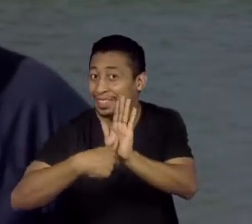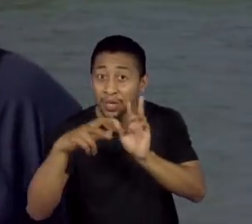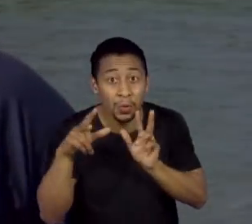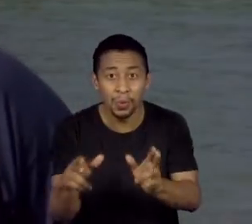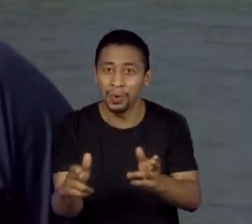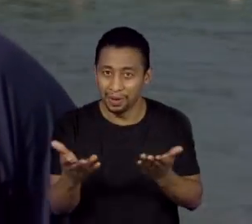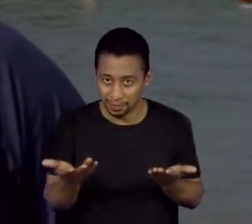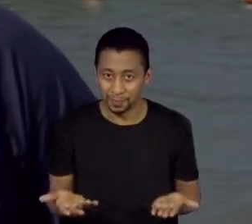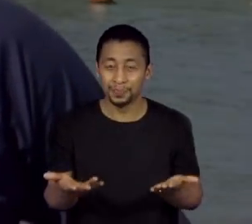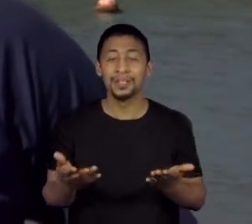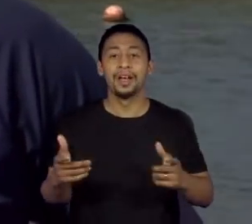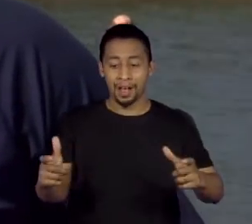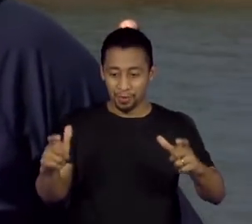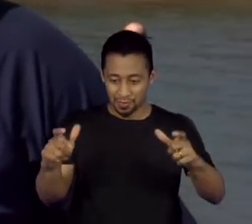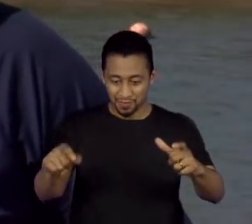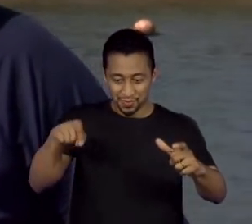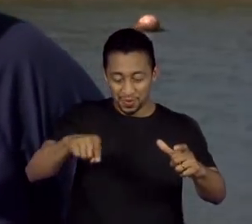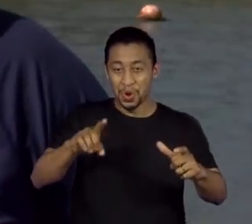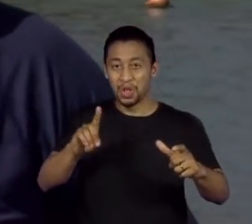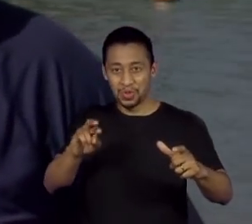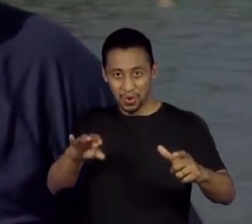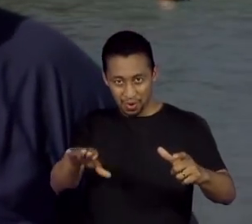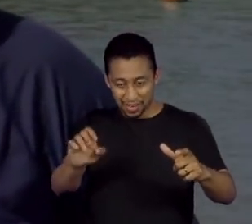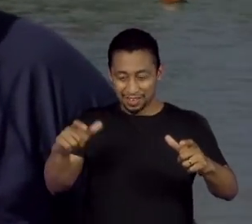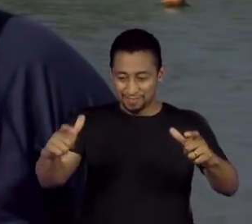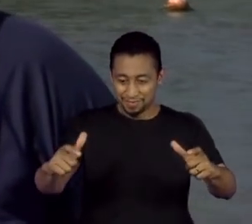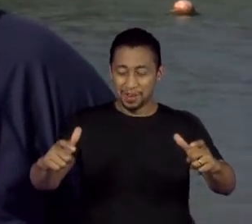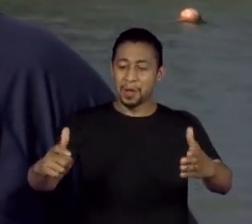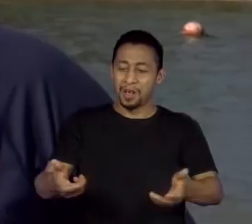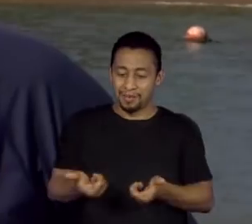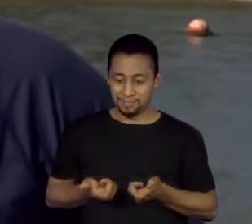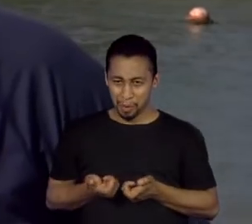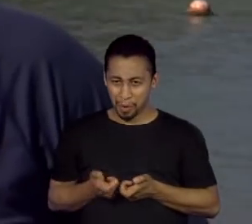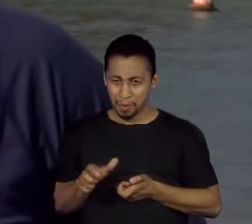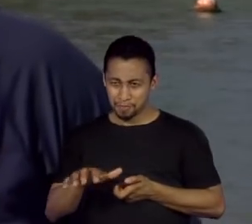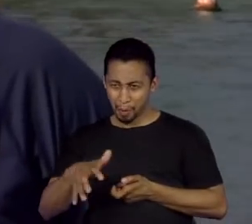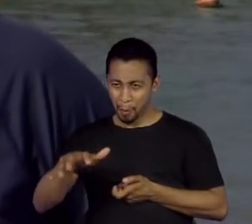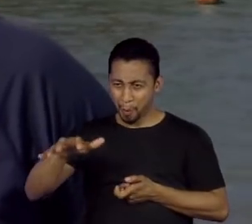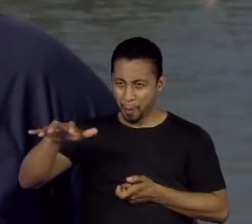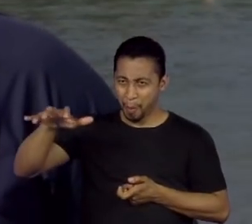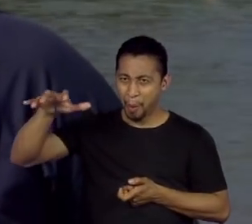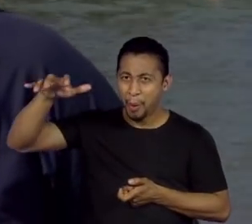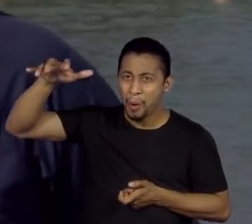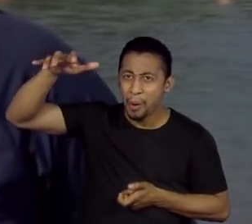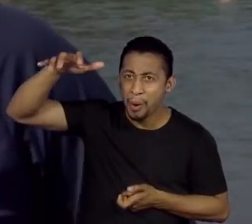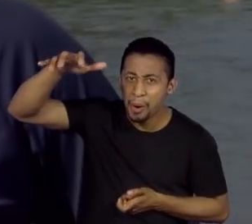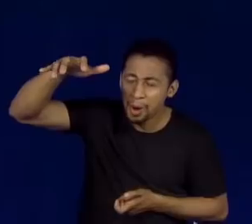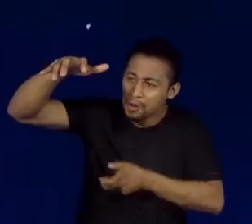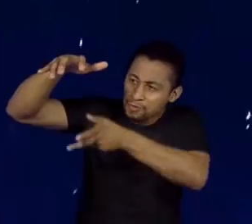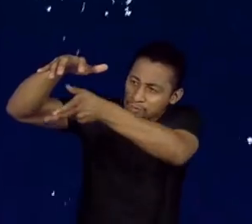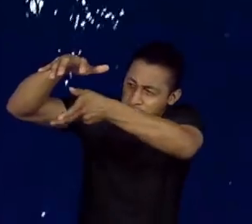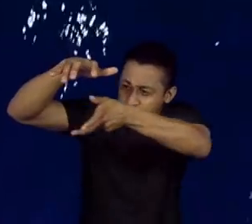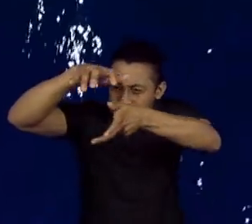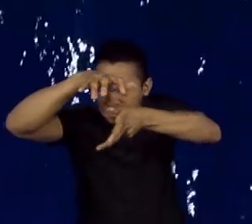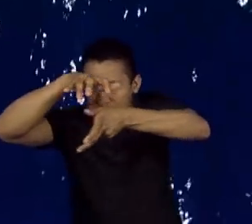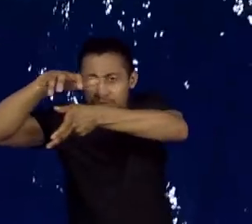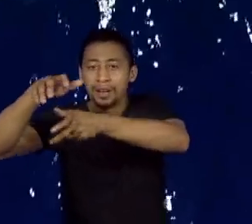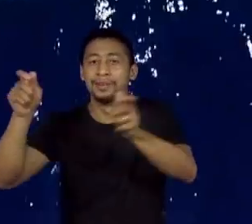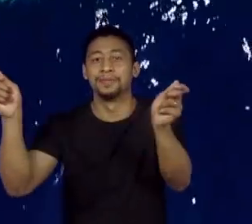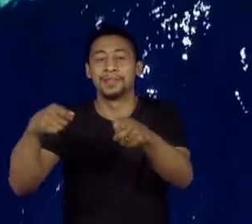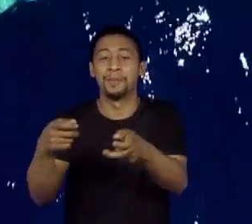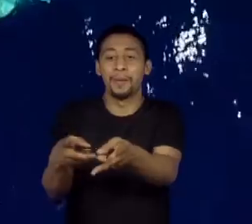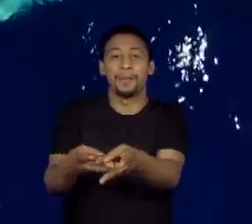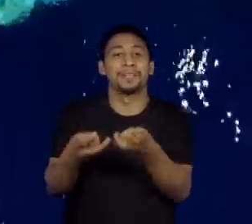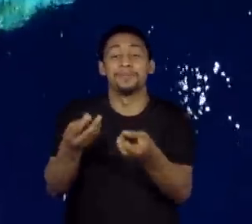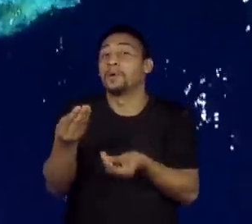advento do drone, com a tecnologia de drone aparecendo, o pessoal da pesquisa começa a conseguir ver o comportamento da baleia melhor, sem